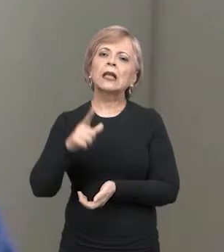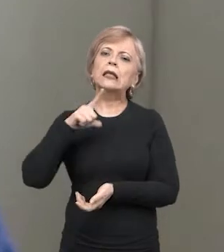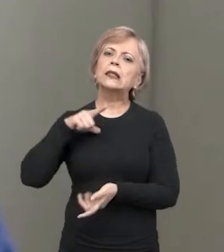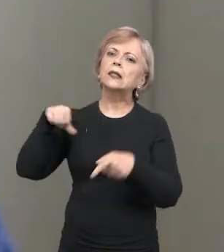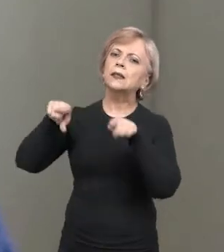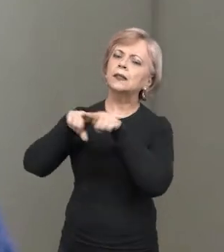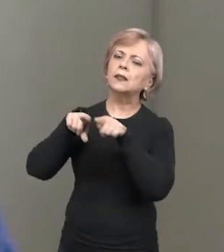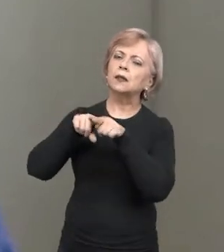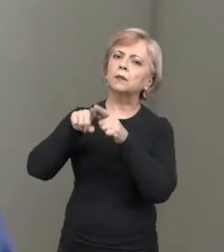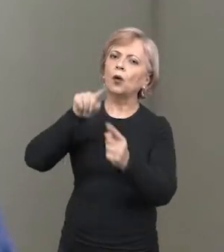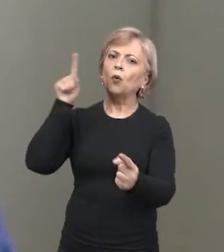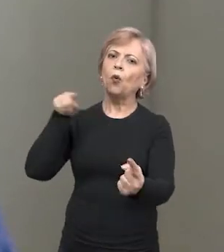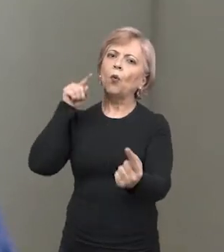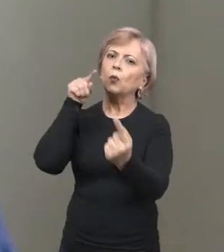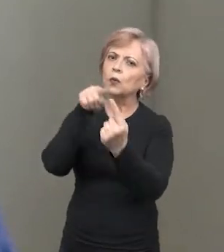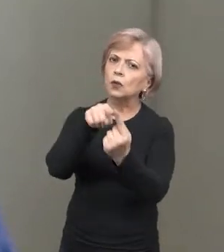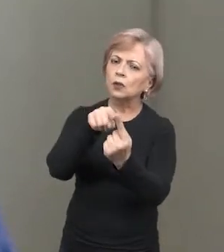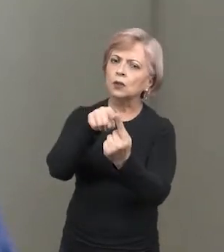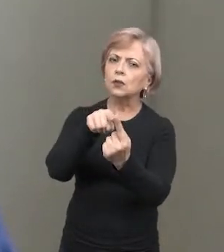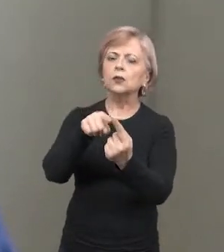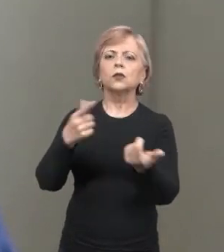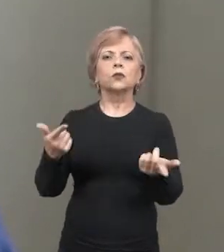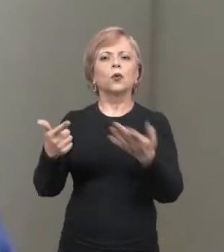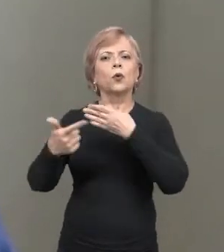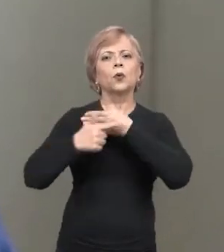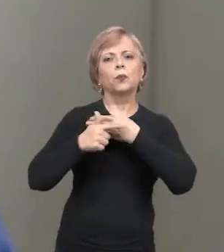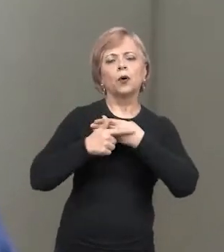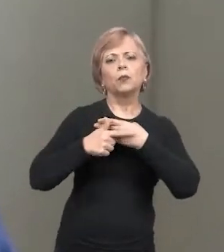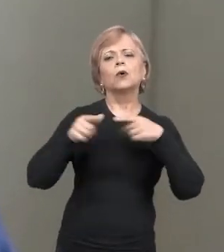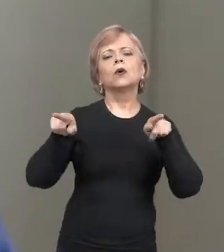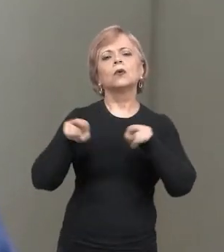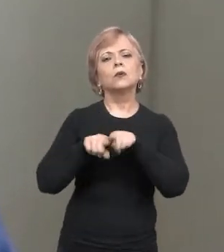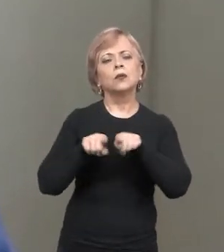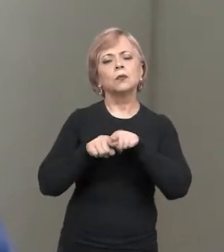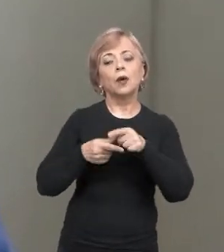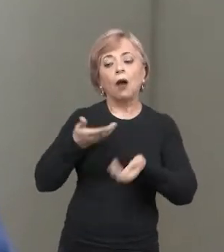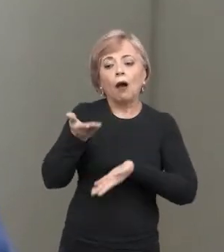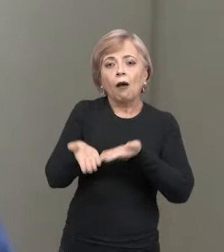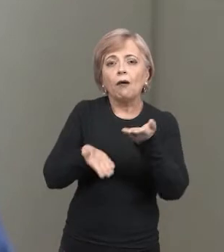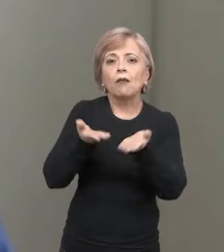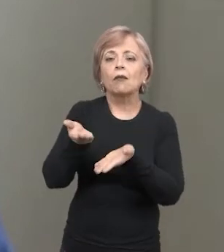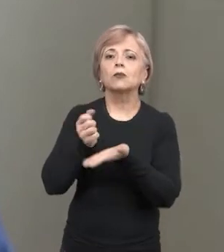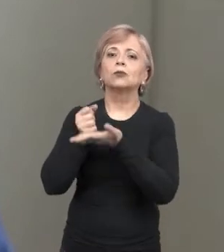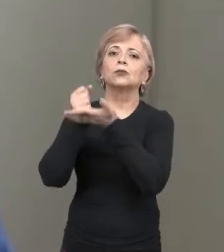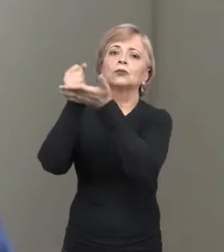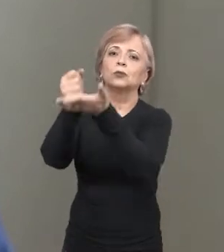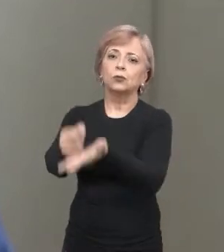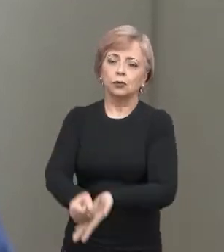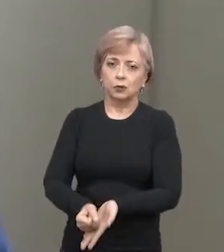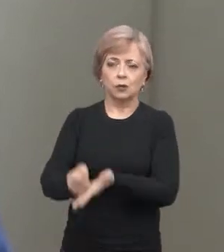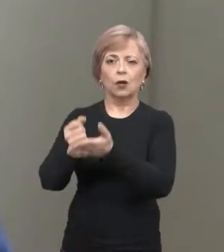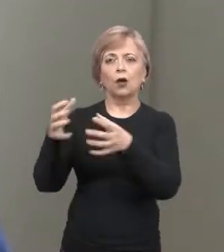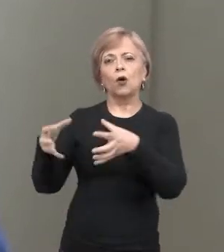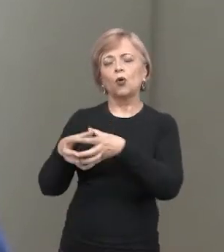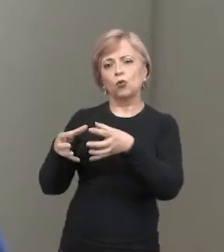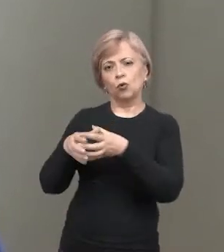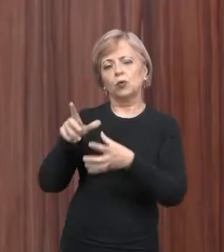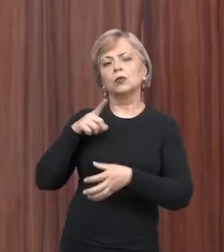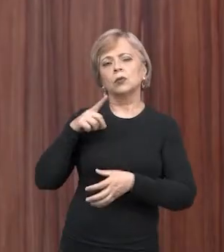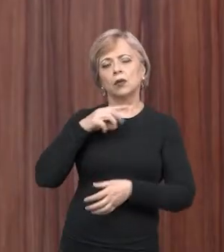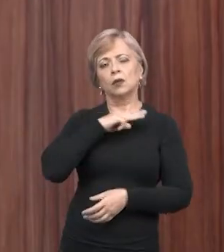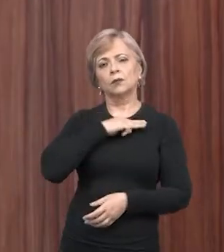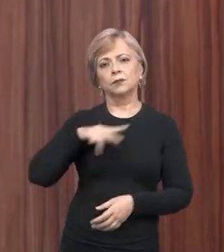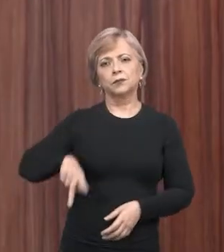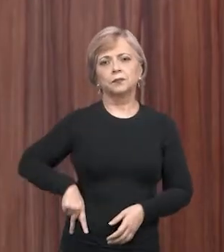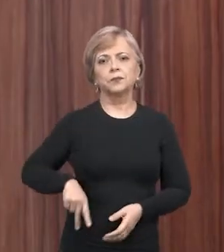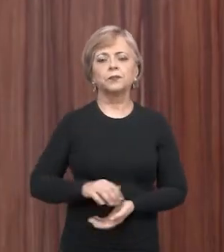como missão, como função, e muitas das vezes colaborar com a investigação de outros grupos existentes no Ministério Público do Rio de Janeiro. E